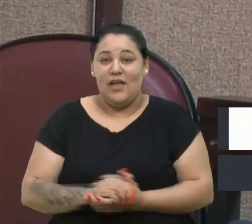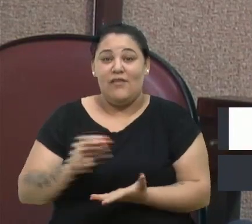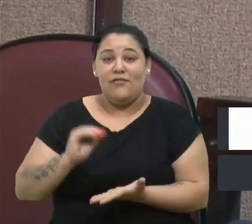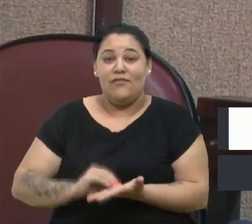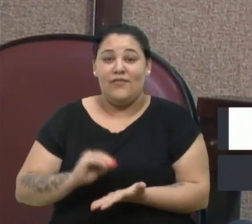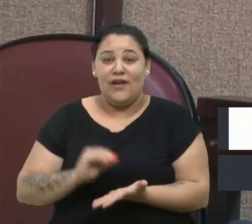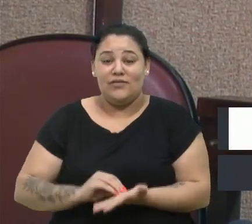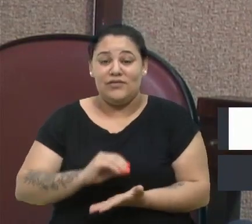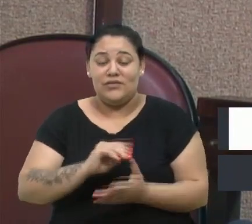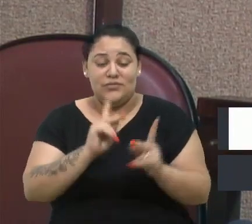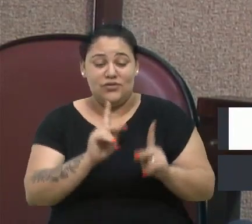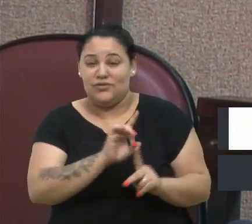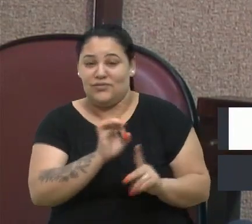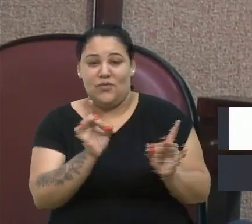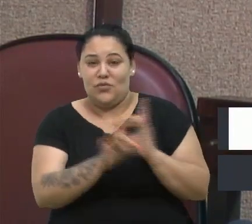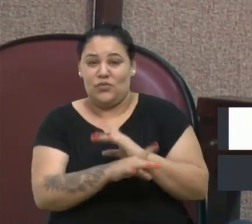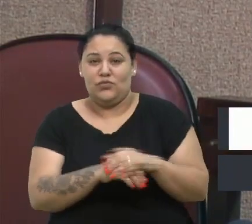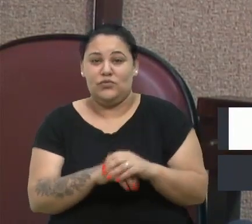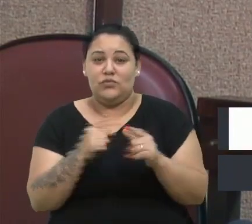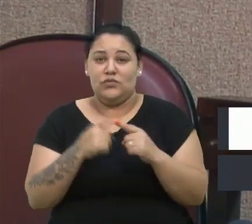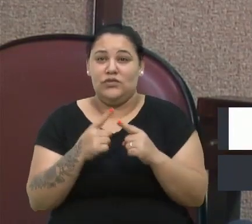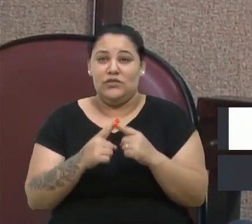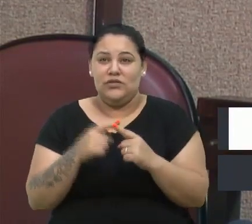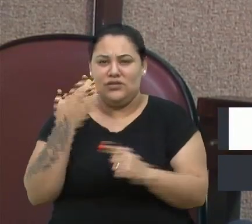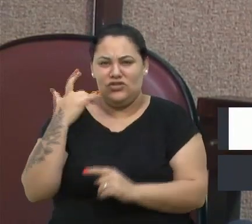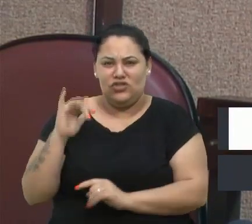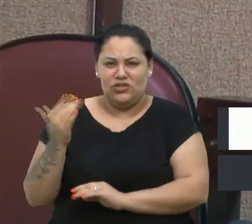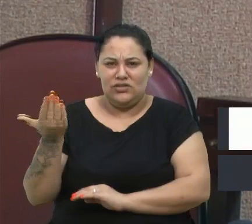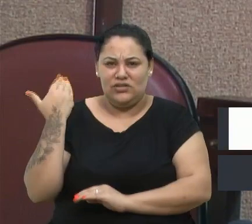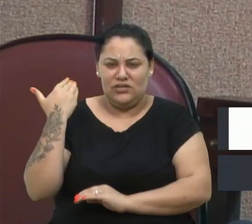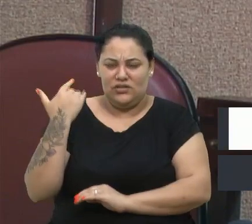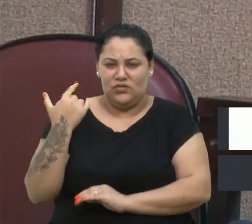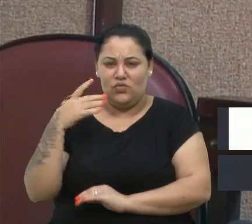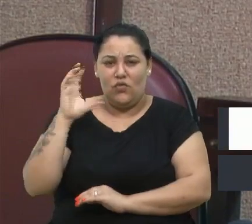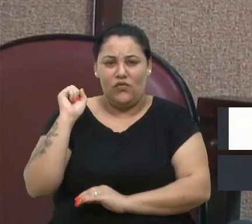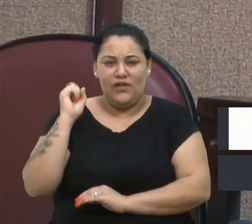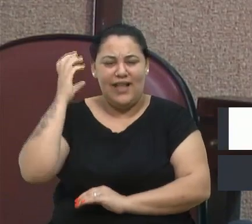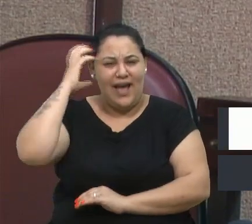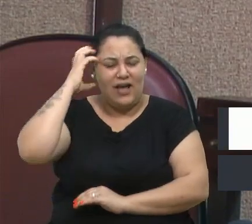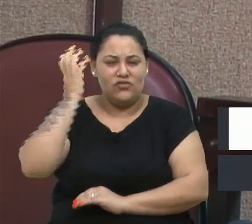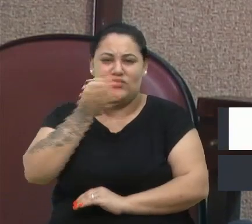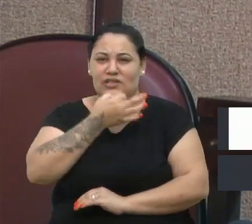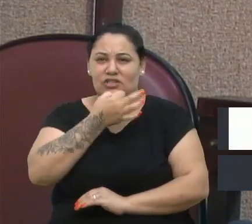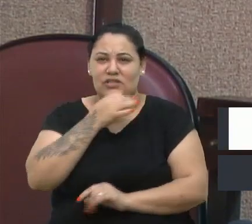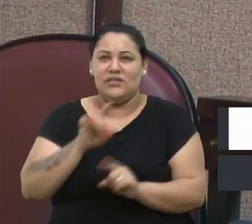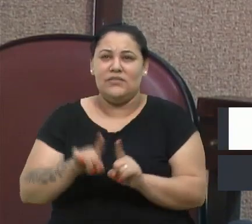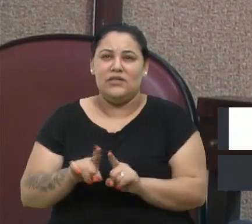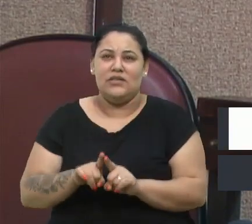às vezes. Esses dias até também ouvi na Rádio Caxias um